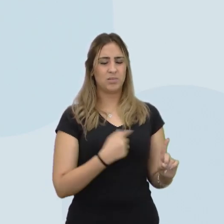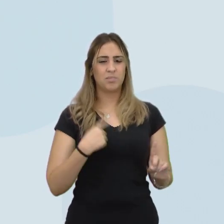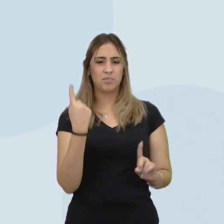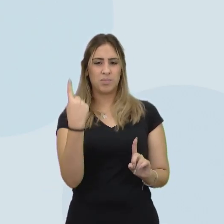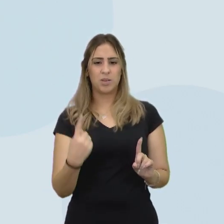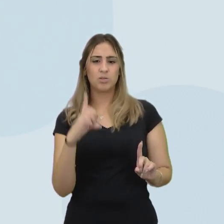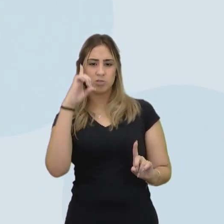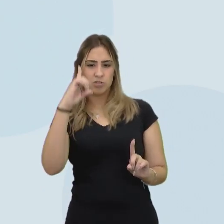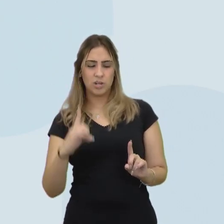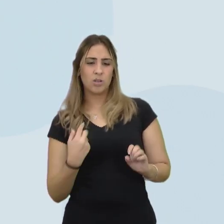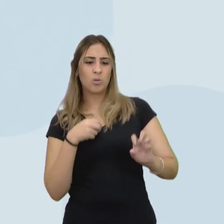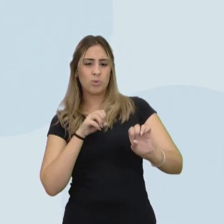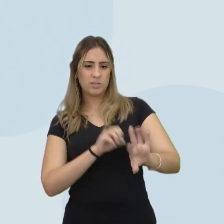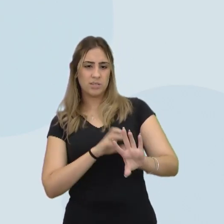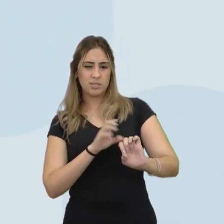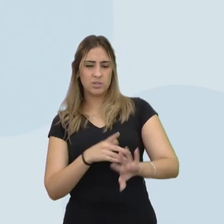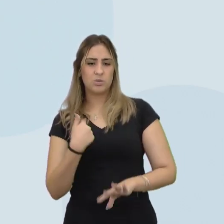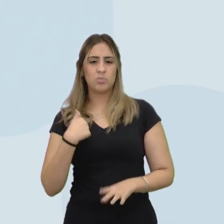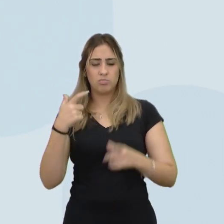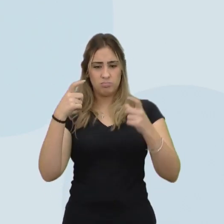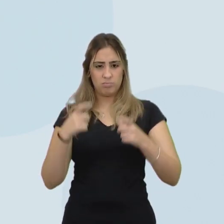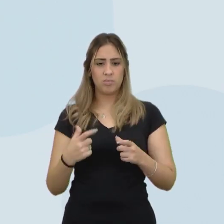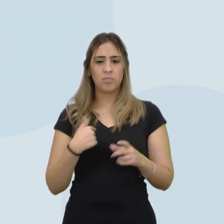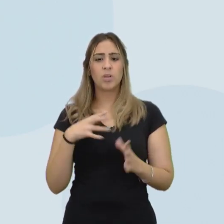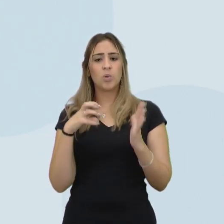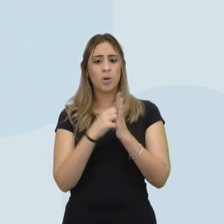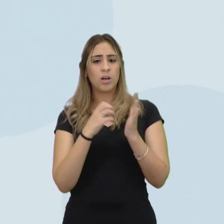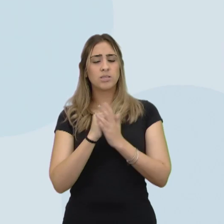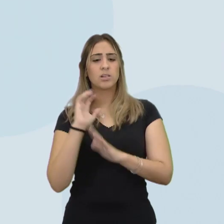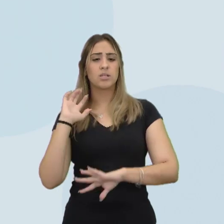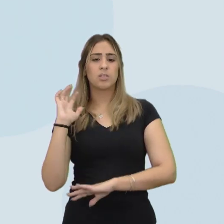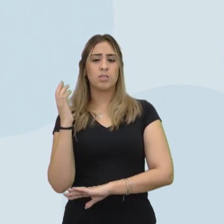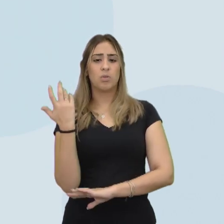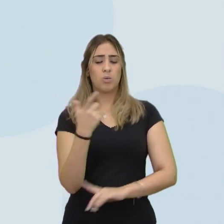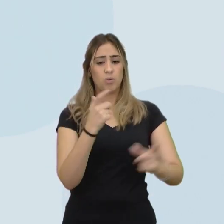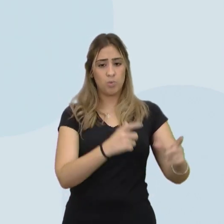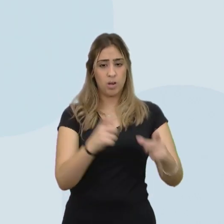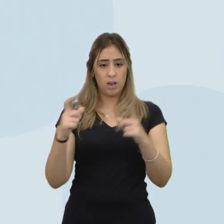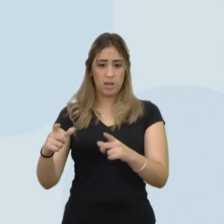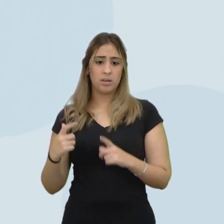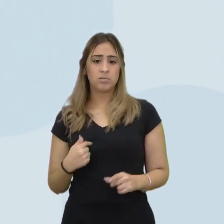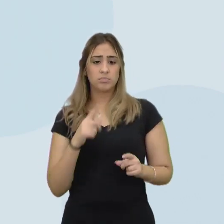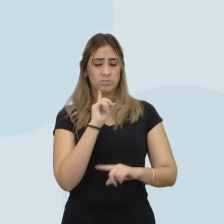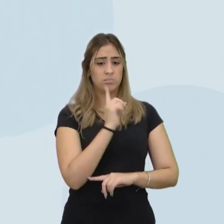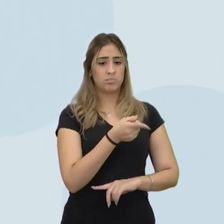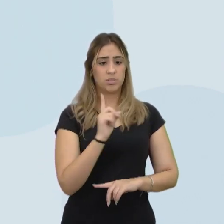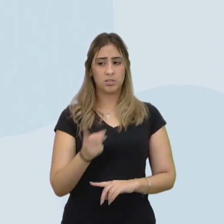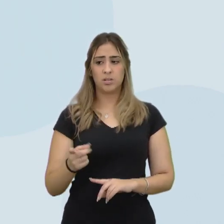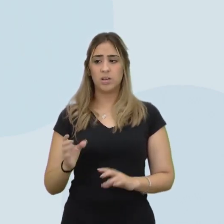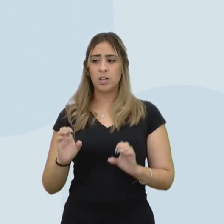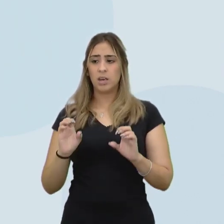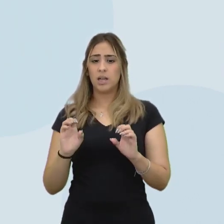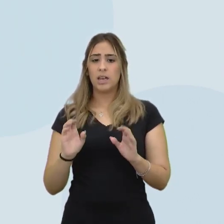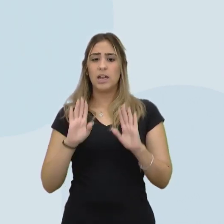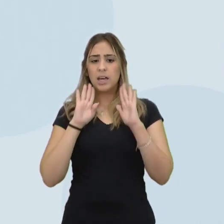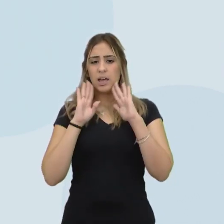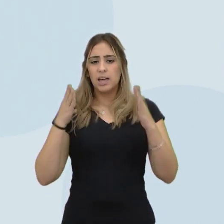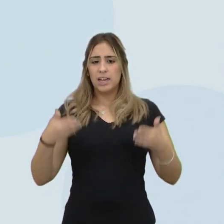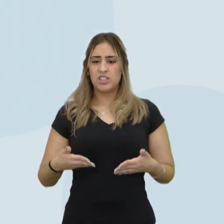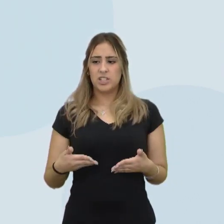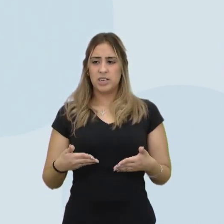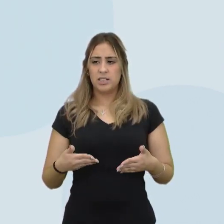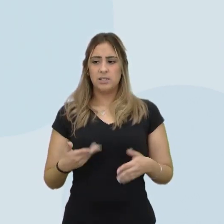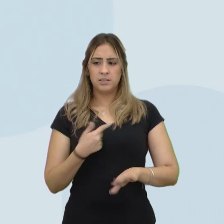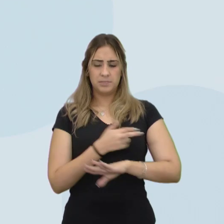ao exercício da cidadania e ao acesso a ambientes para determinada etnia, mantida